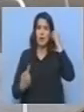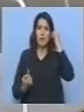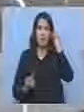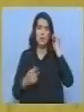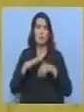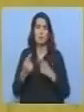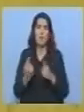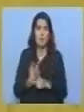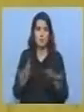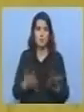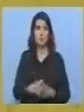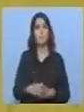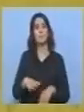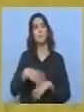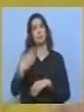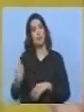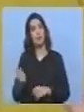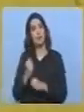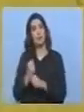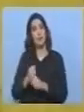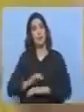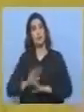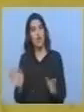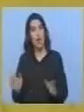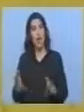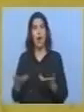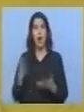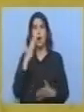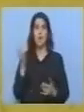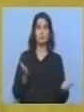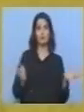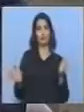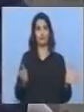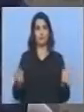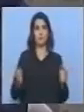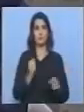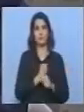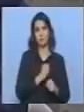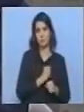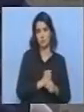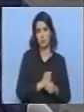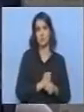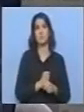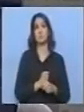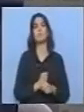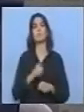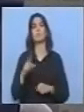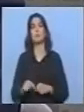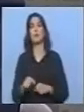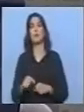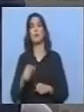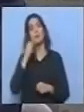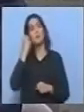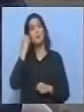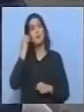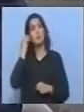que, mais tarde... Já no mercado de trabalho. Já no mercado de trabalho, estão a tentar conciliar uma vida de trabalho e uma segunda oportunidade